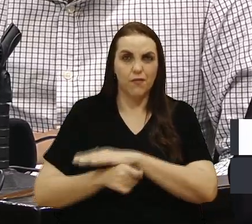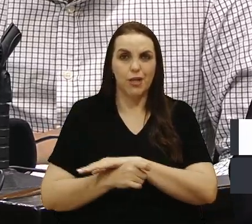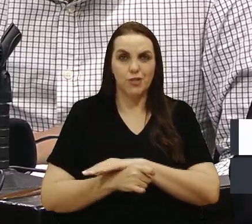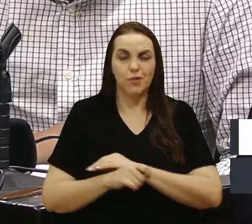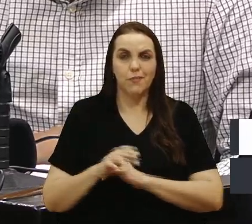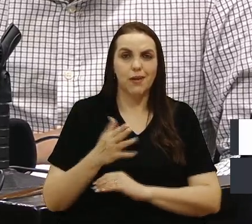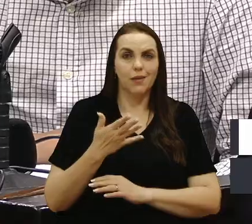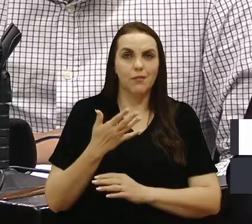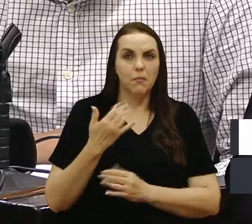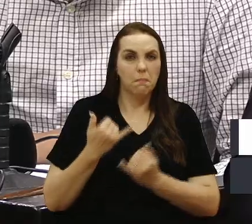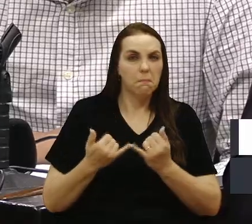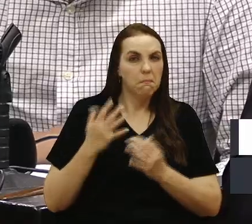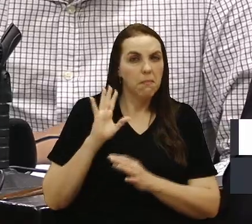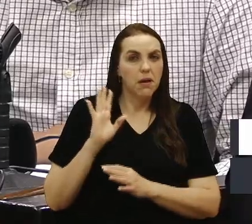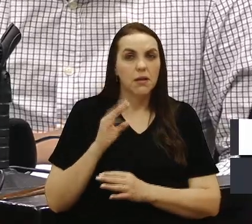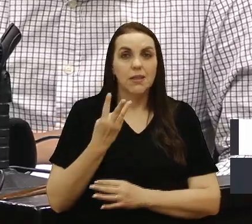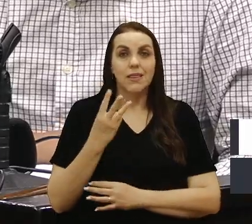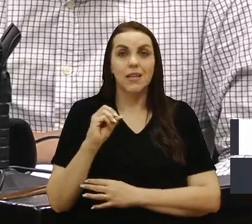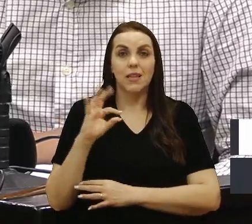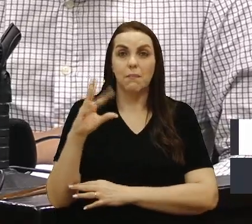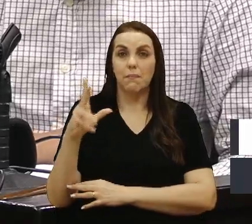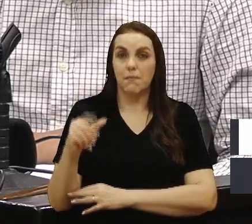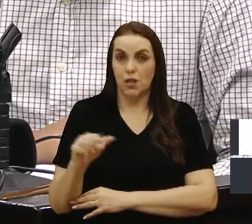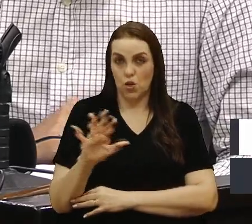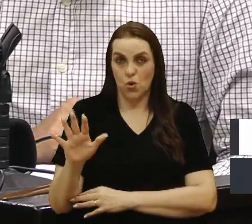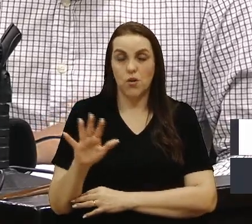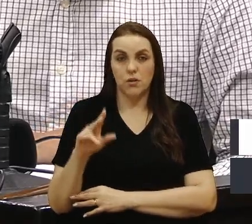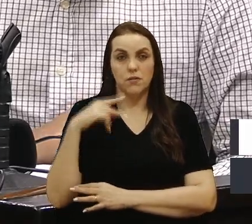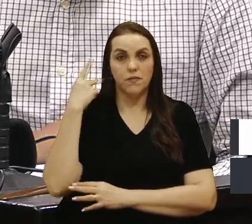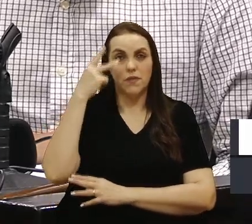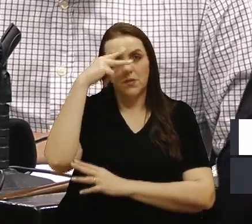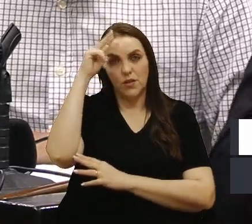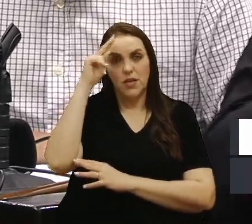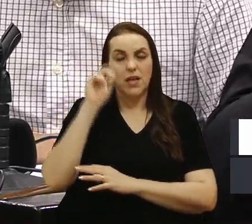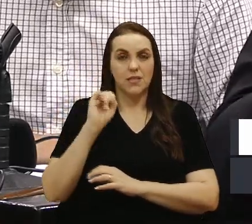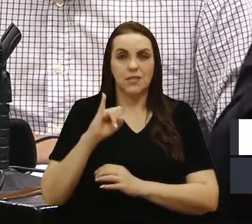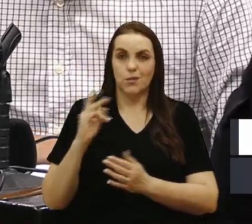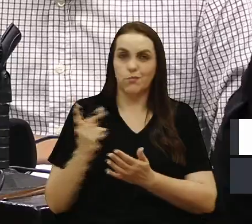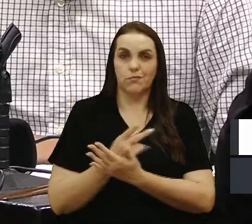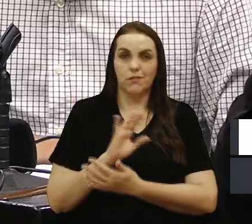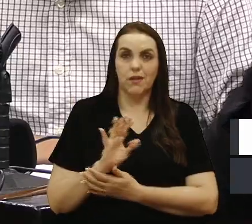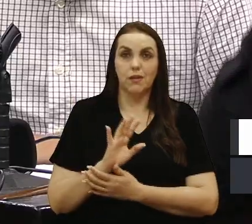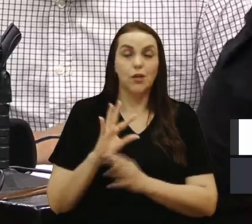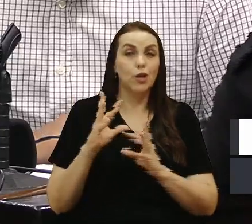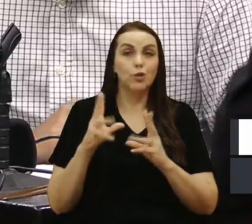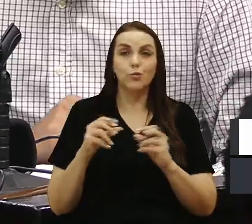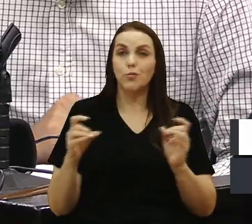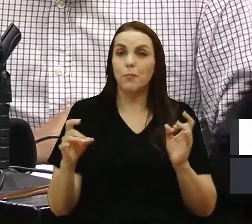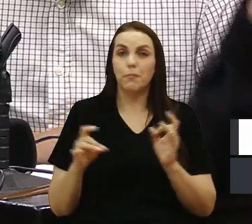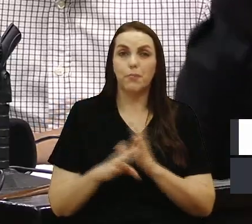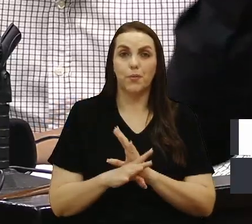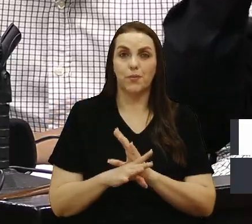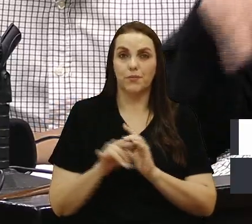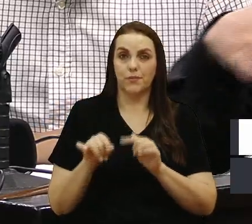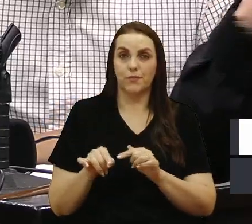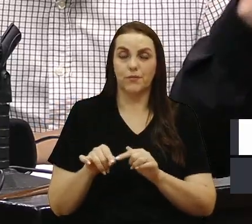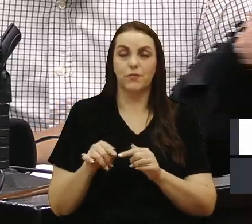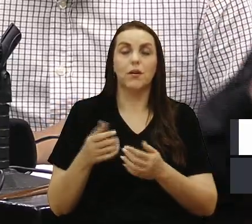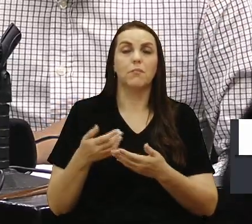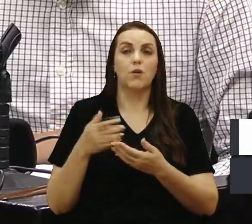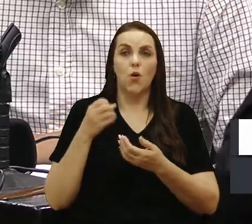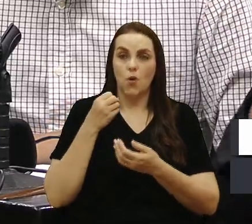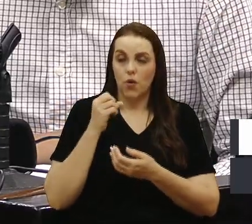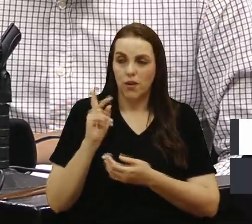que é em torno de 30 milhões, vereador Edson, se eu não estou enganado. Mas só que assim, ó, é tudo pronto. Só fomos contemplados,